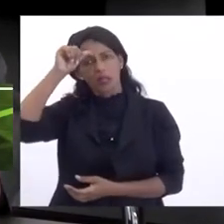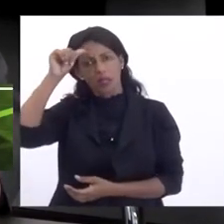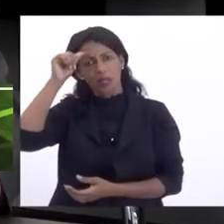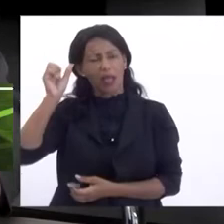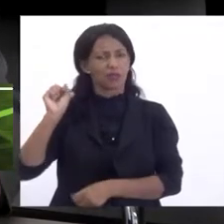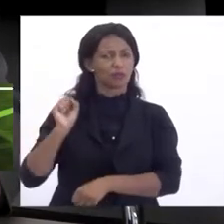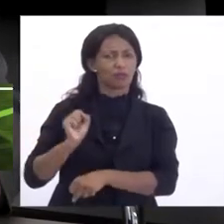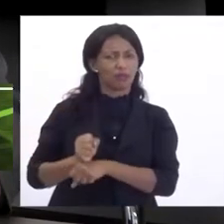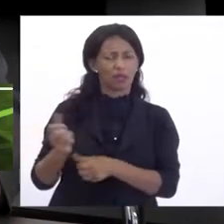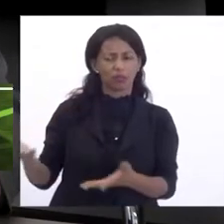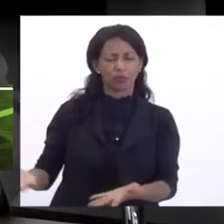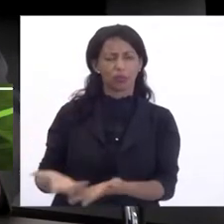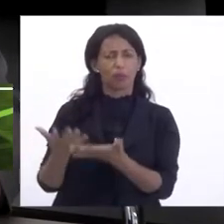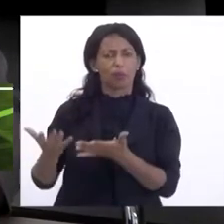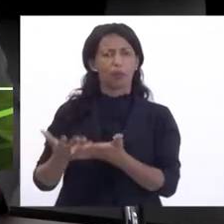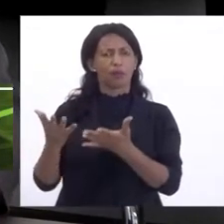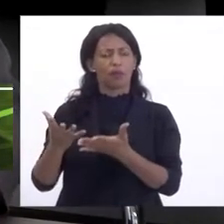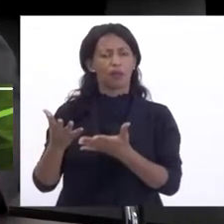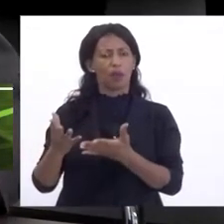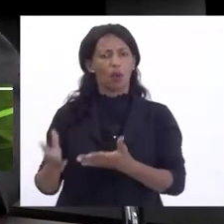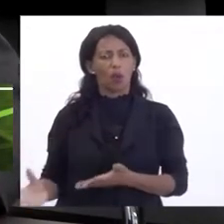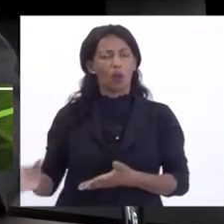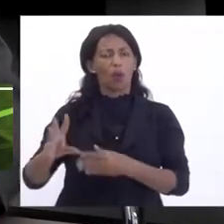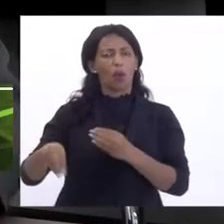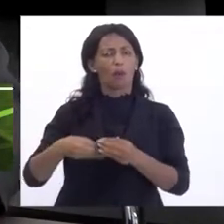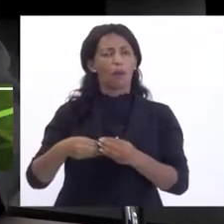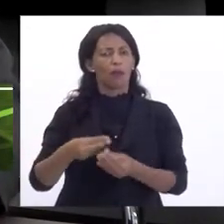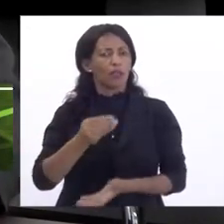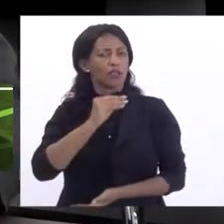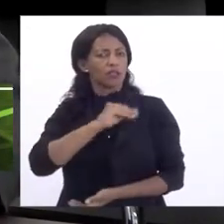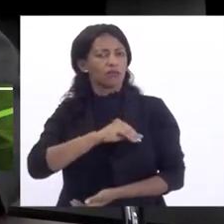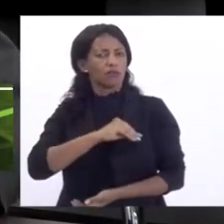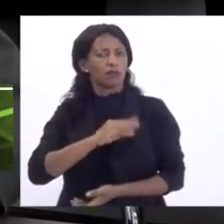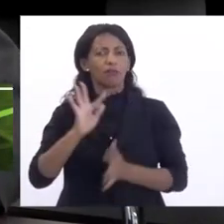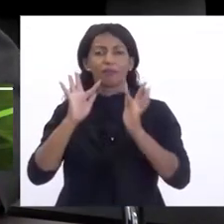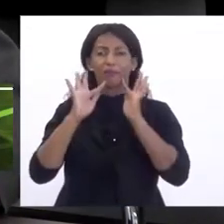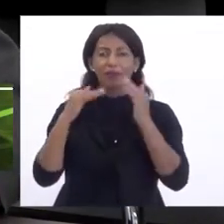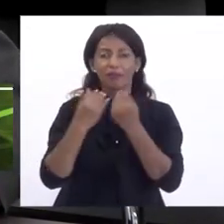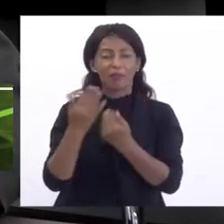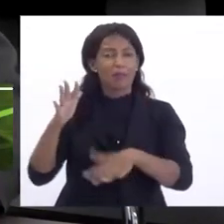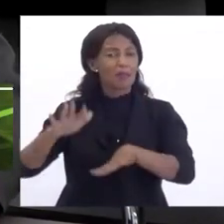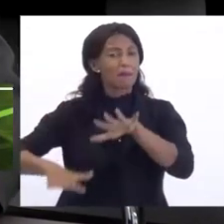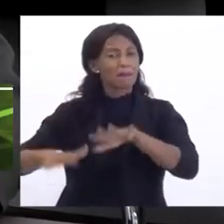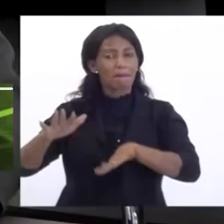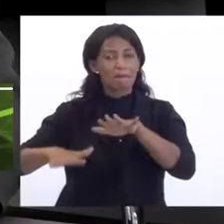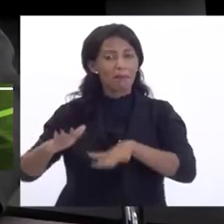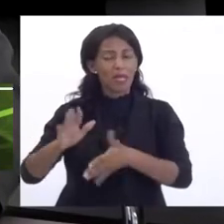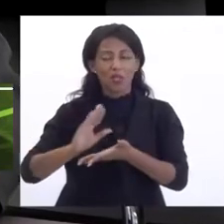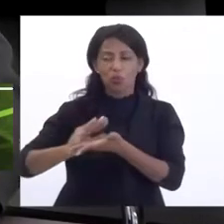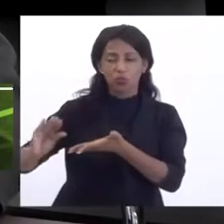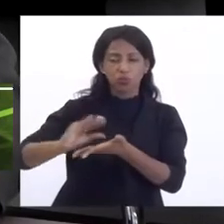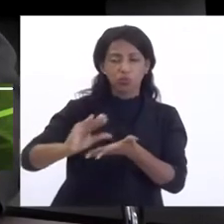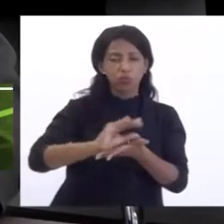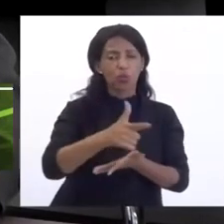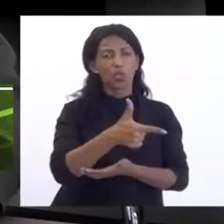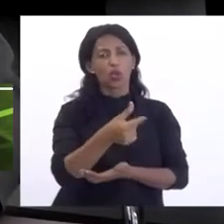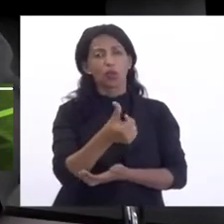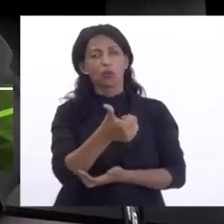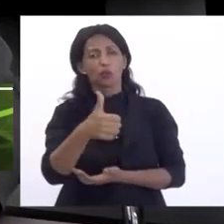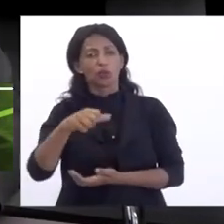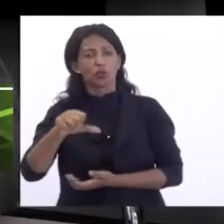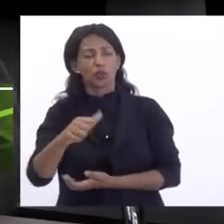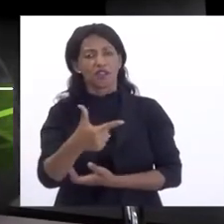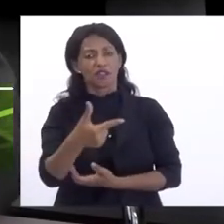de prover complementação de renda para as famílias, mesmo com a lei em vigência em 2019